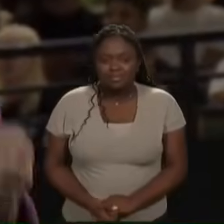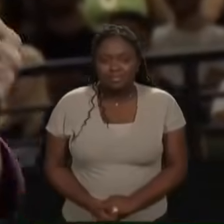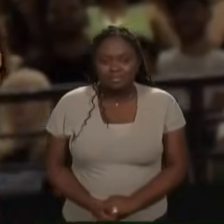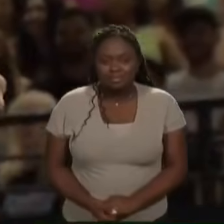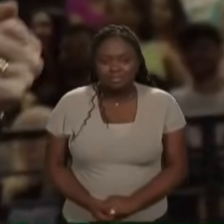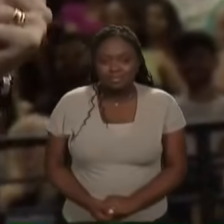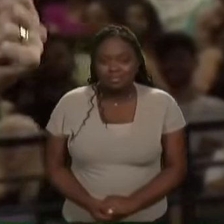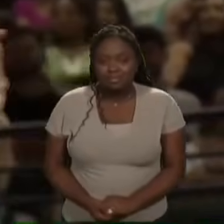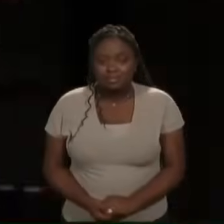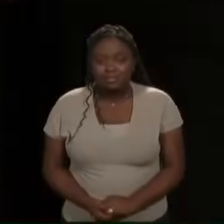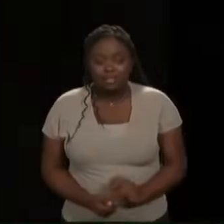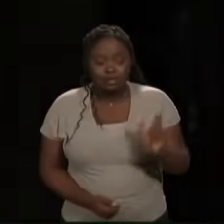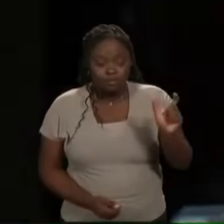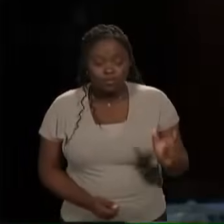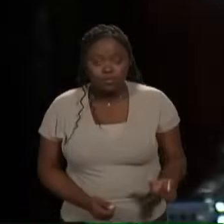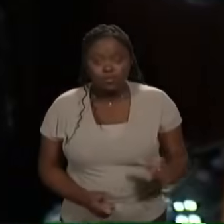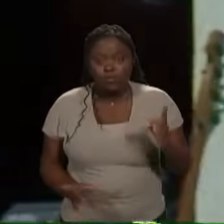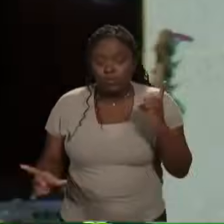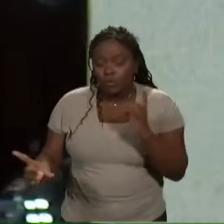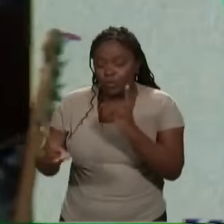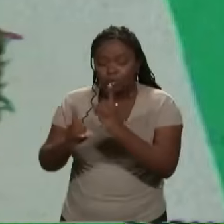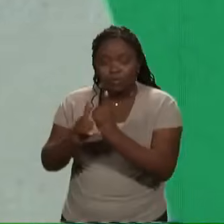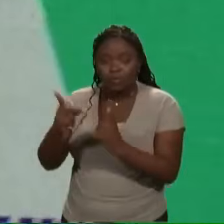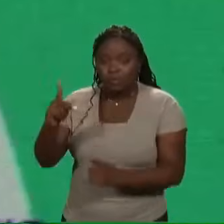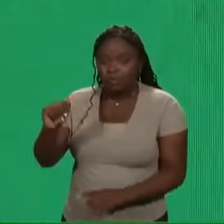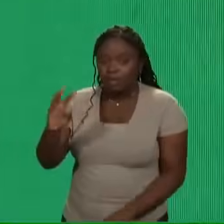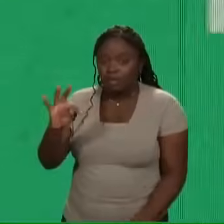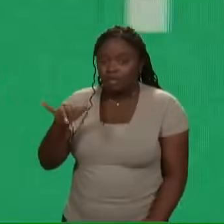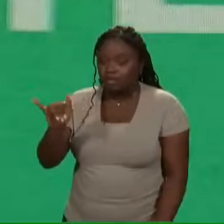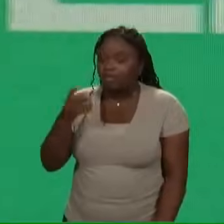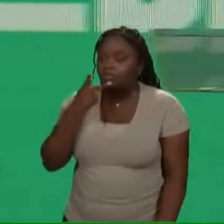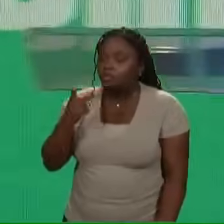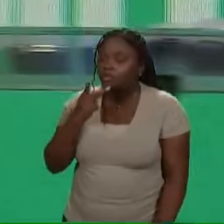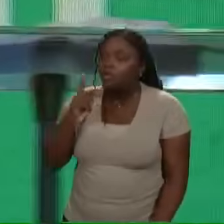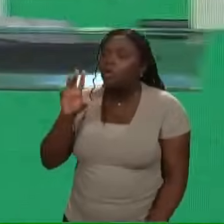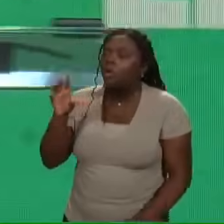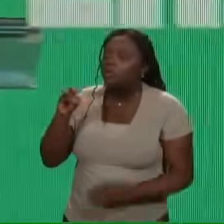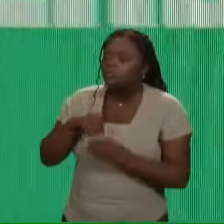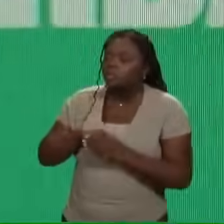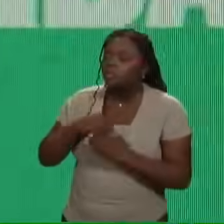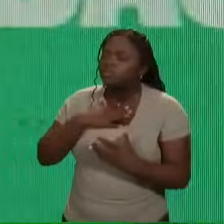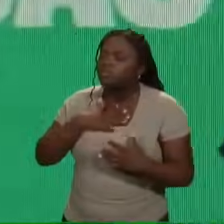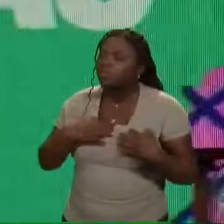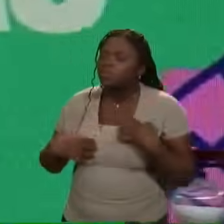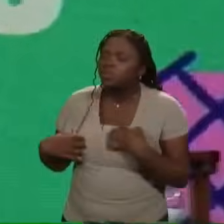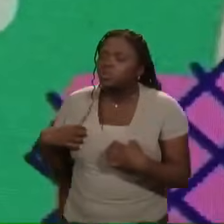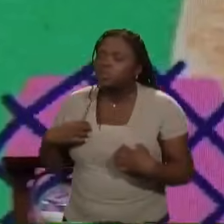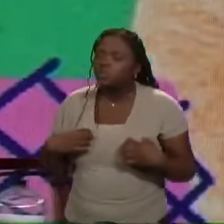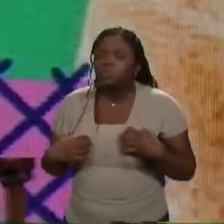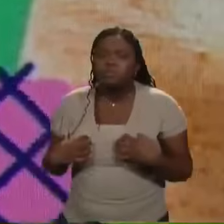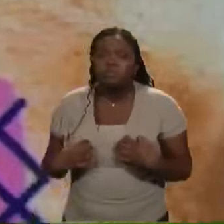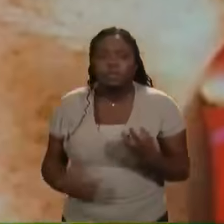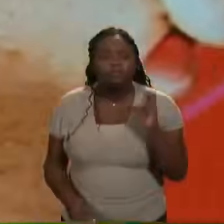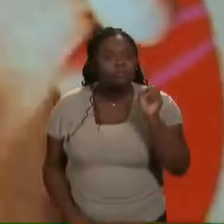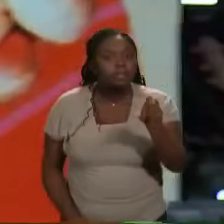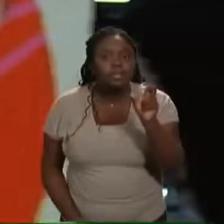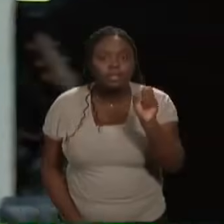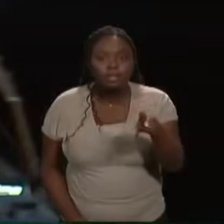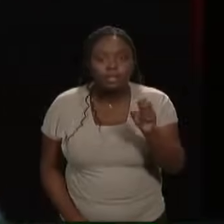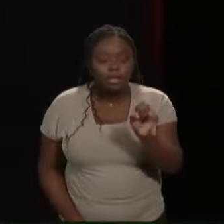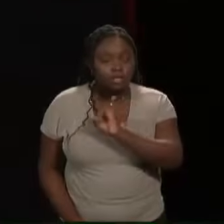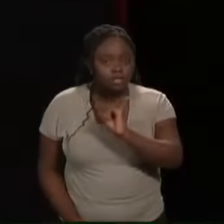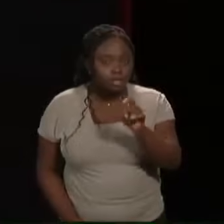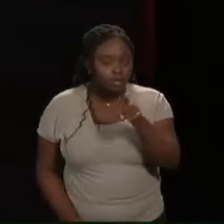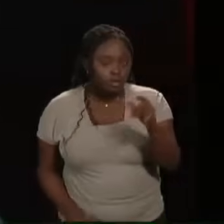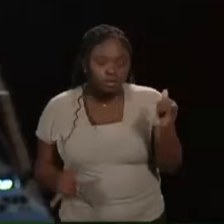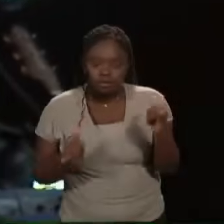E a pessoa encontrou a Patrícia e ela falou, eu estou carregando isso dentro de mim. Gente, isso é veneno. Quando você não